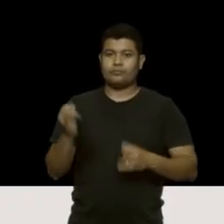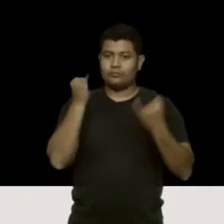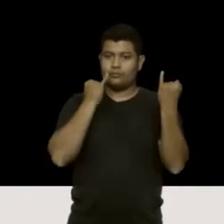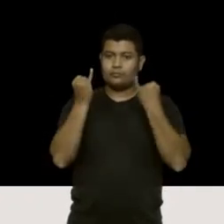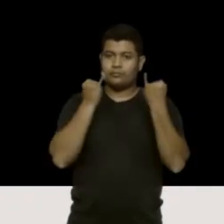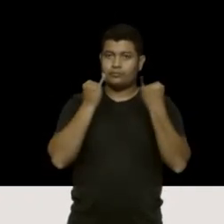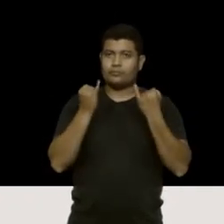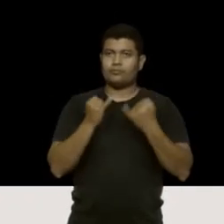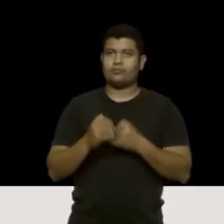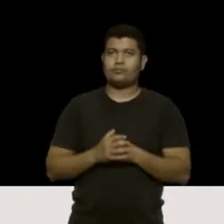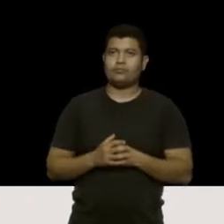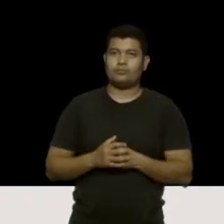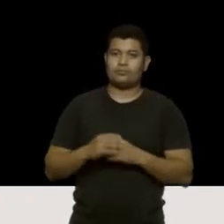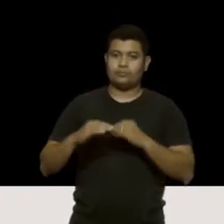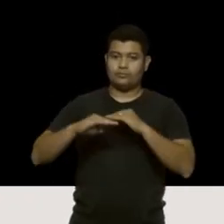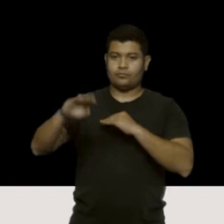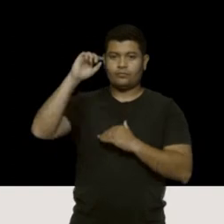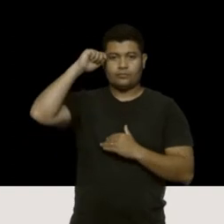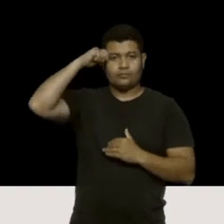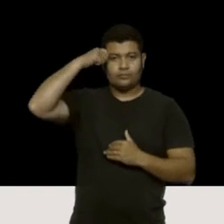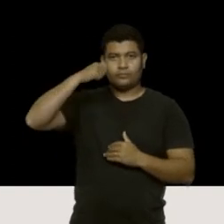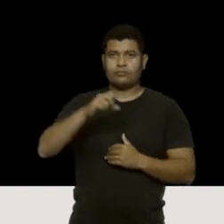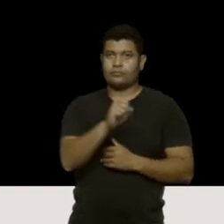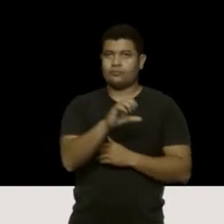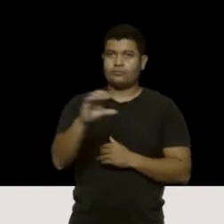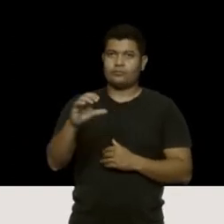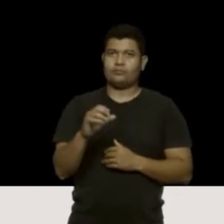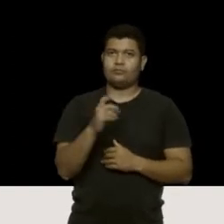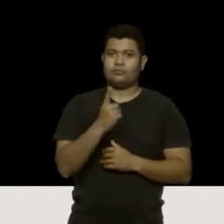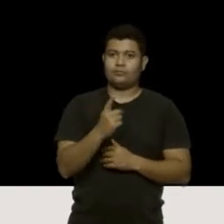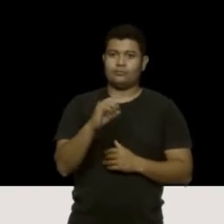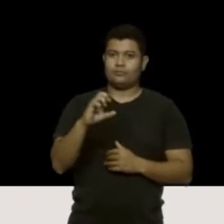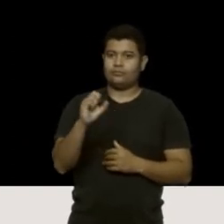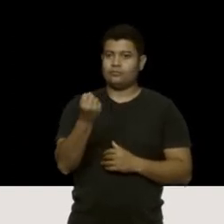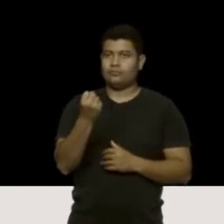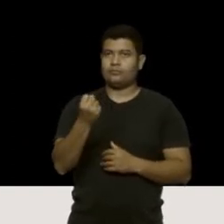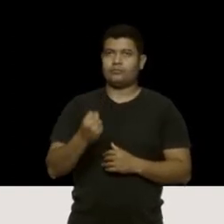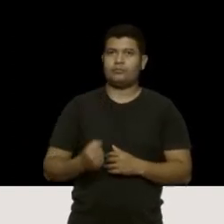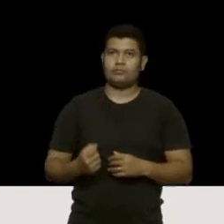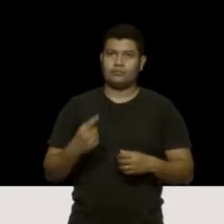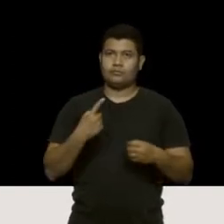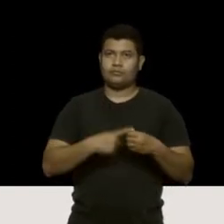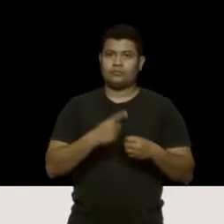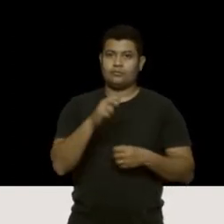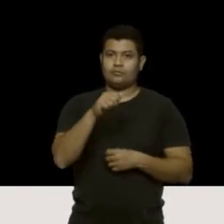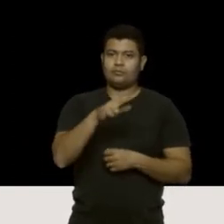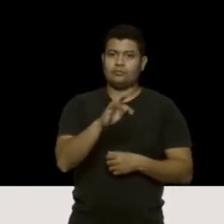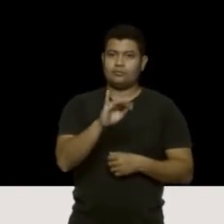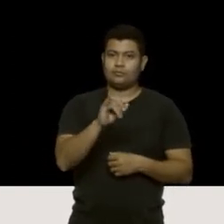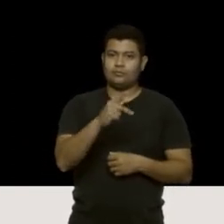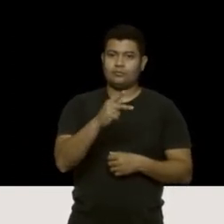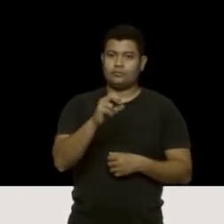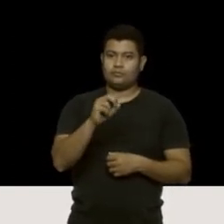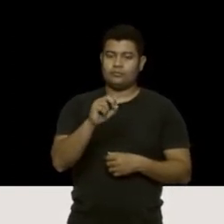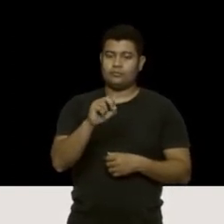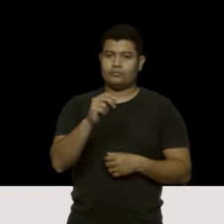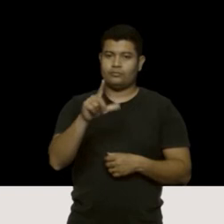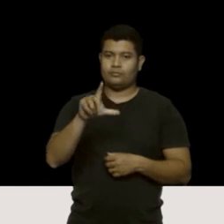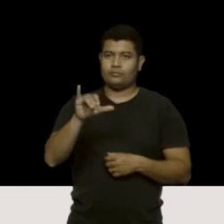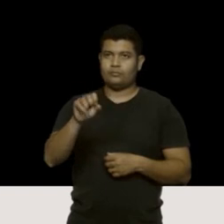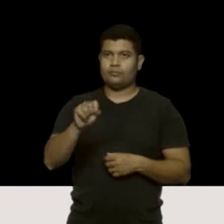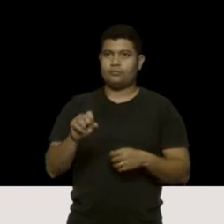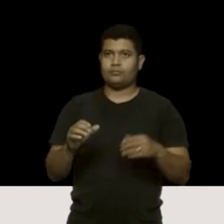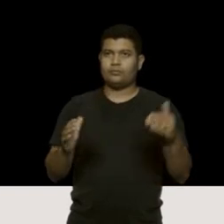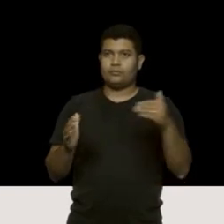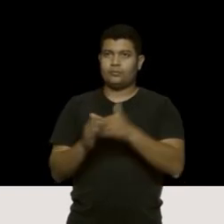informações acerca da pavimentação da SCC 108 entre os municípios de Anitápolis e